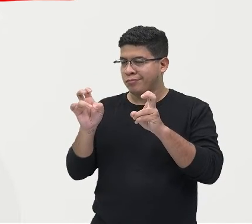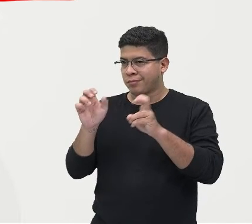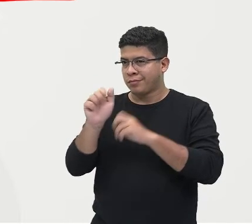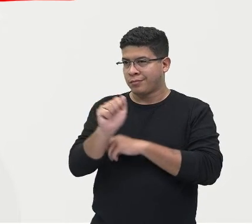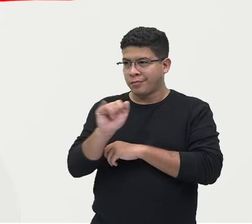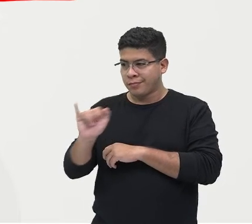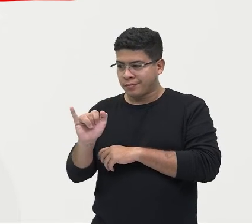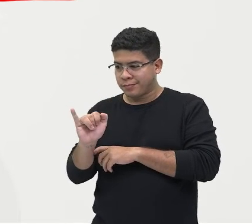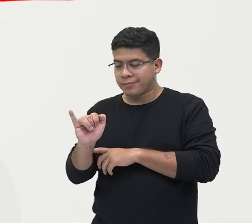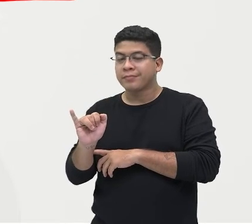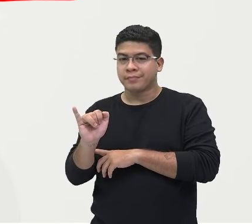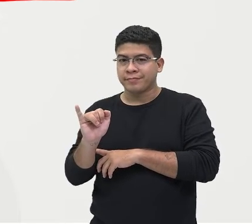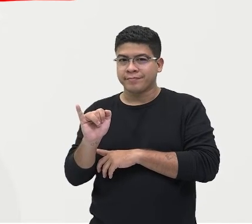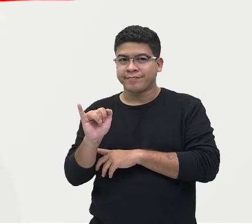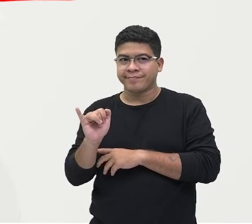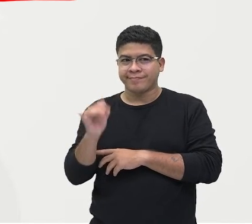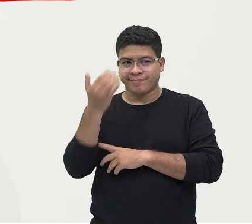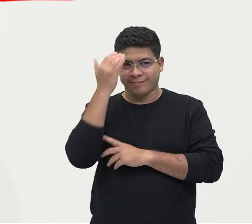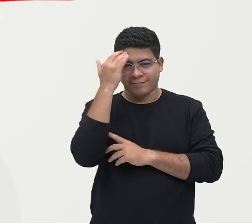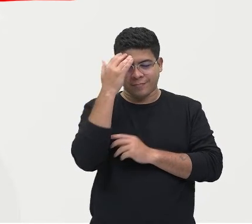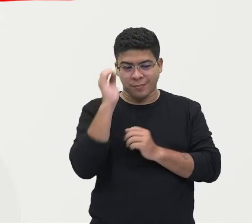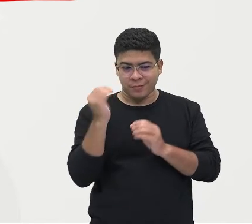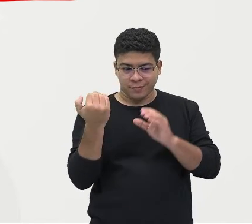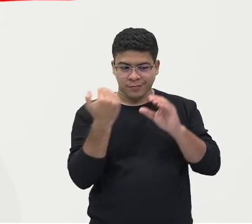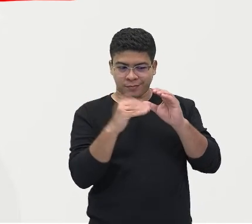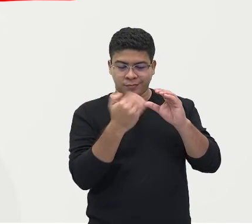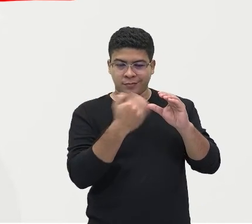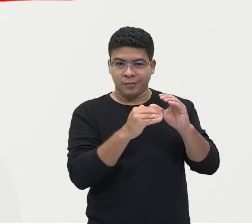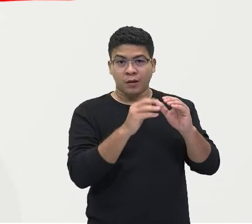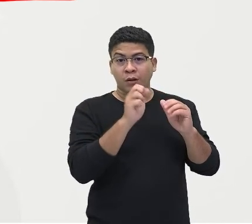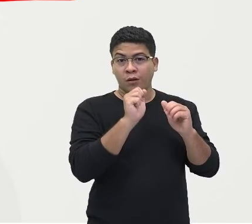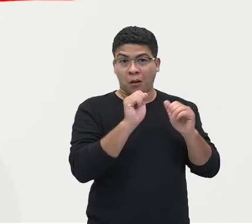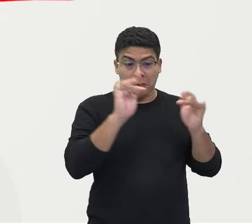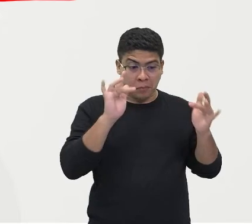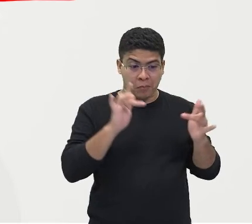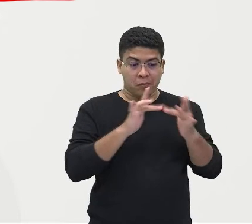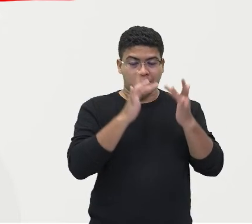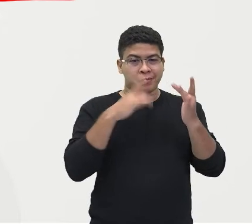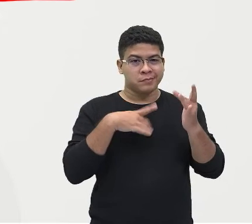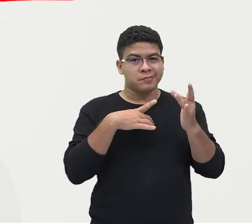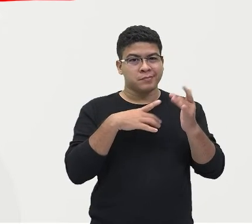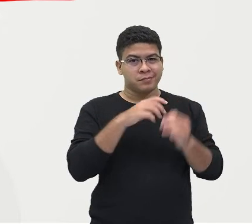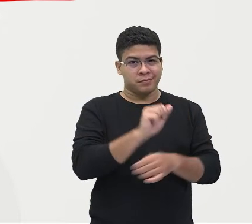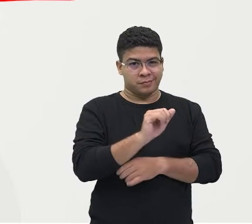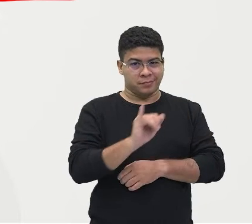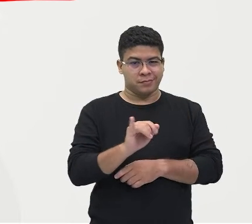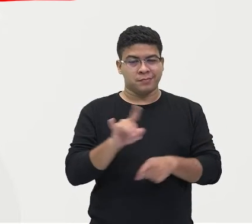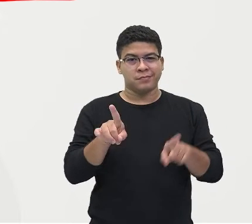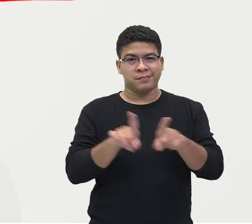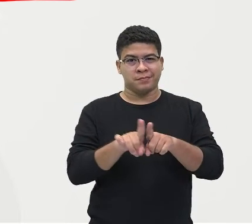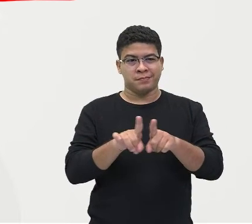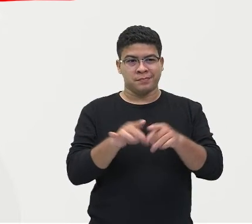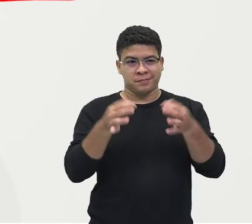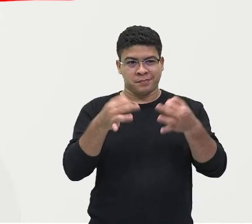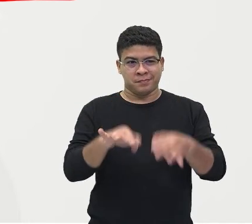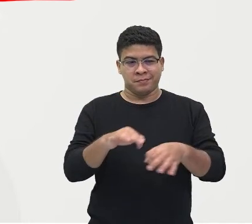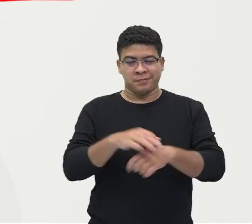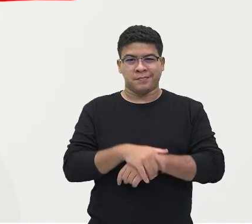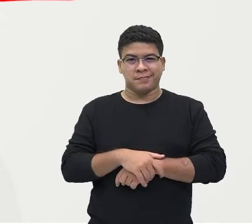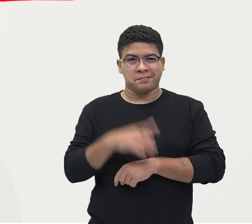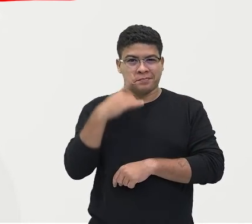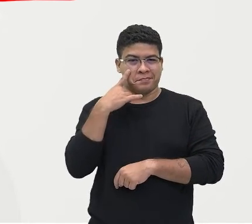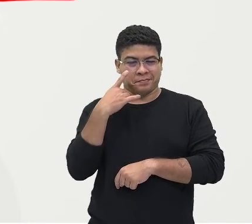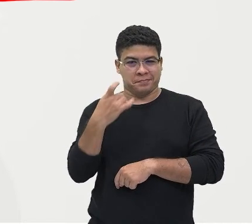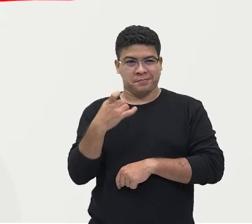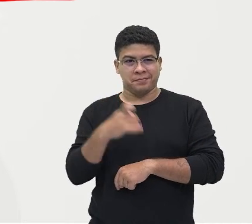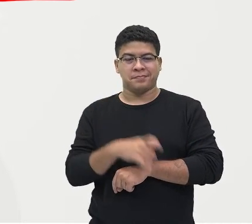inteligência artificial, ele vai começar a recomendar para você só assuntos relacionados a isso também. Tudo bem? Bem interessante, não